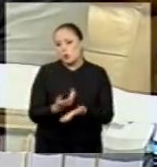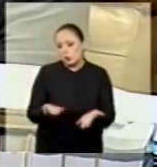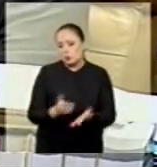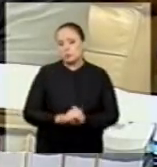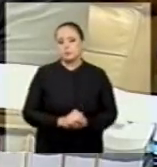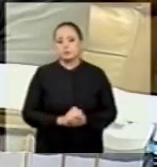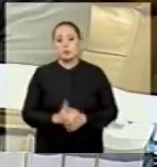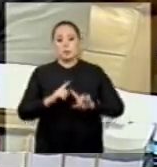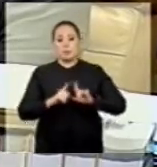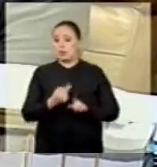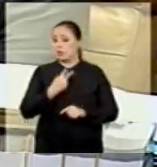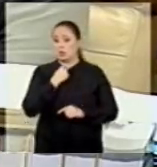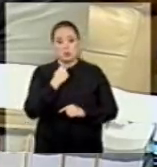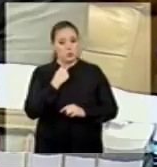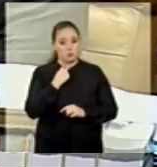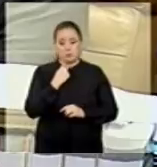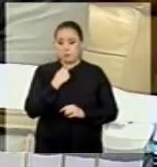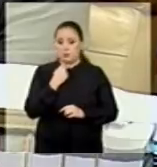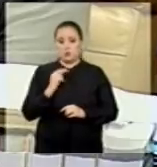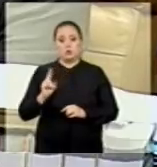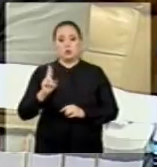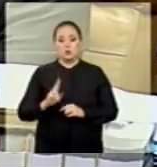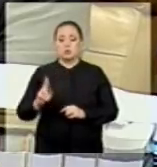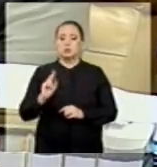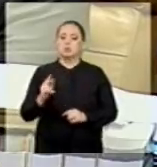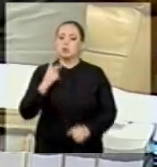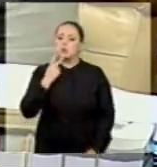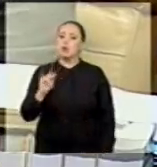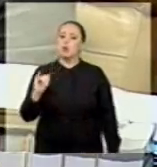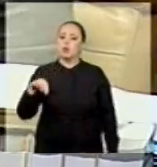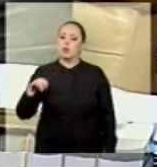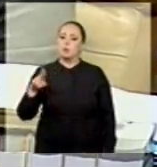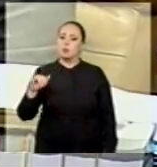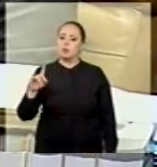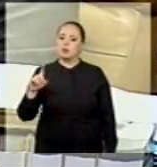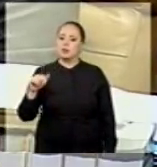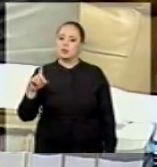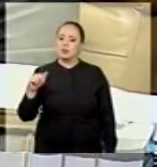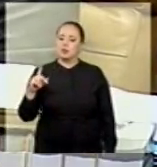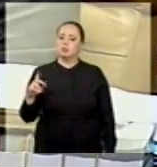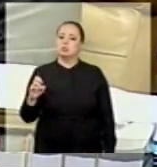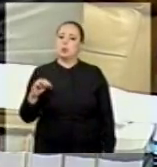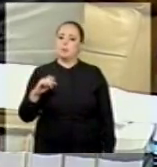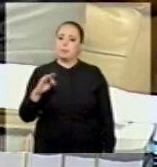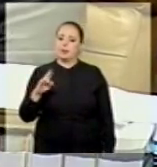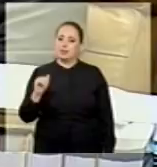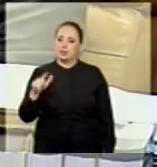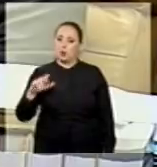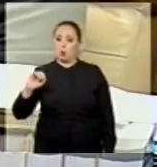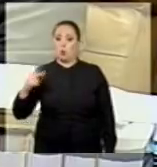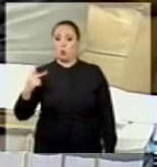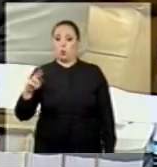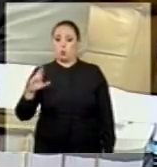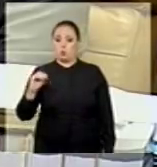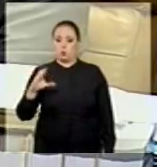Porém, não pode invocar a prerrogativa da imunidade material ou processual. Na época, exigia-se